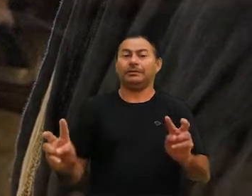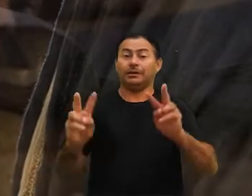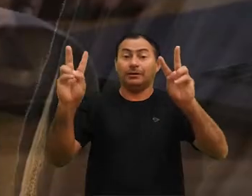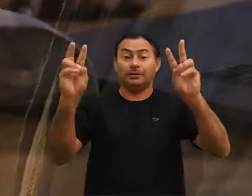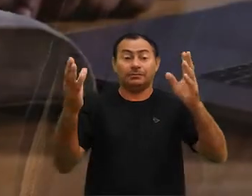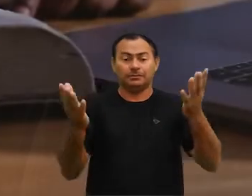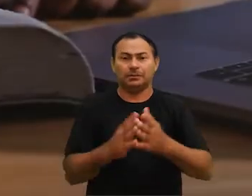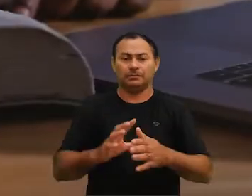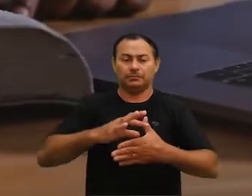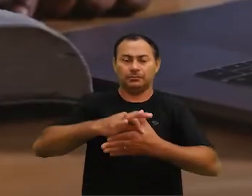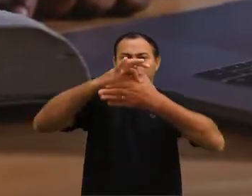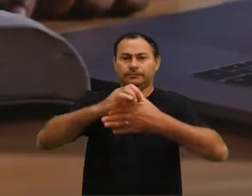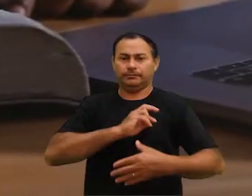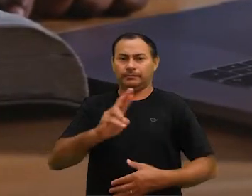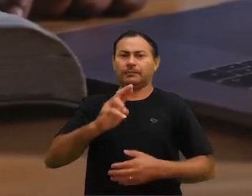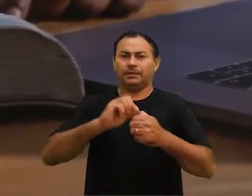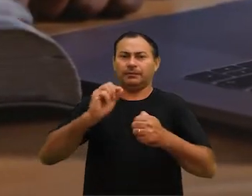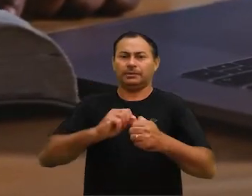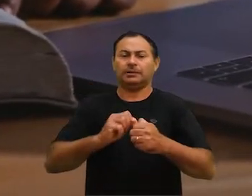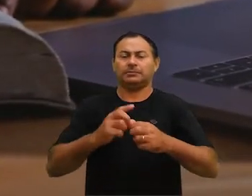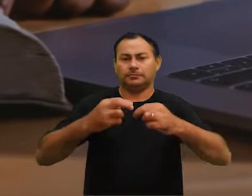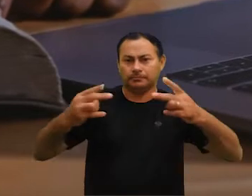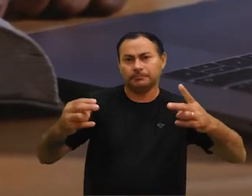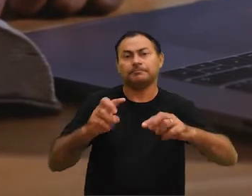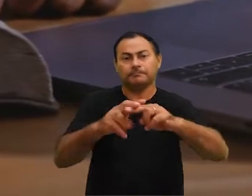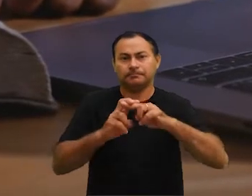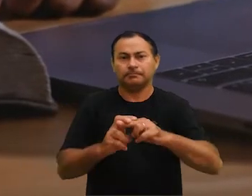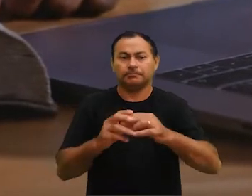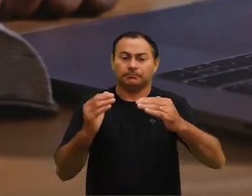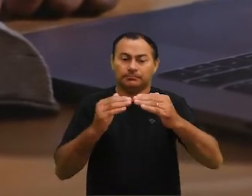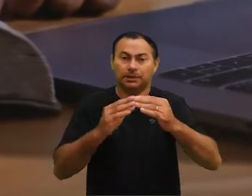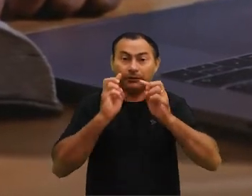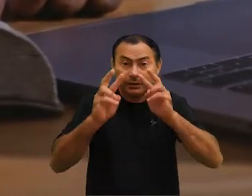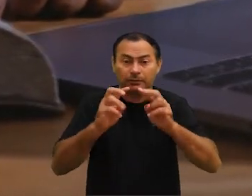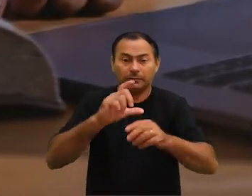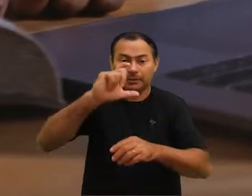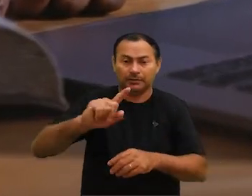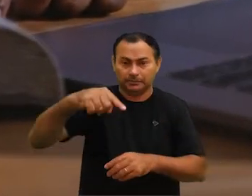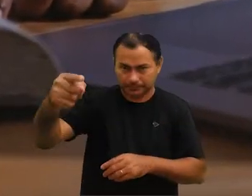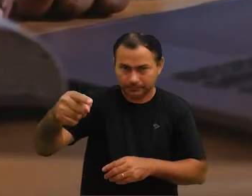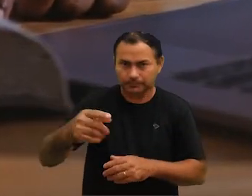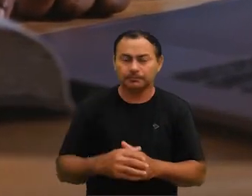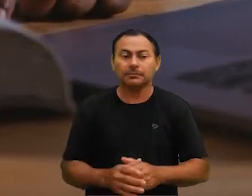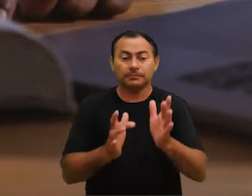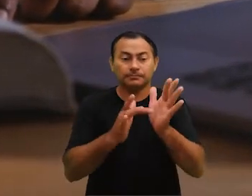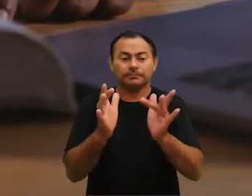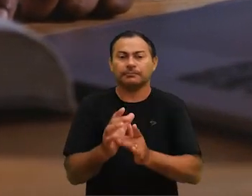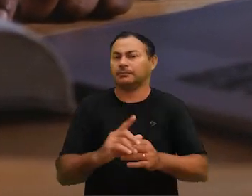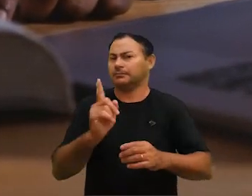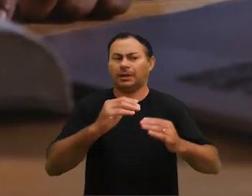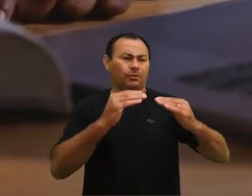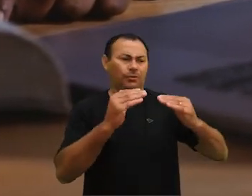valor. Os líderes religiosos faziam este tipo de coisas e, por isso, conforme veremos nos parágrafos a seguir, Jesus